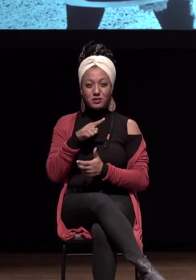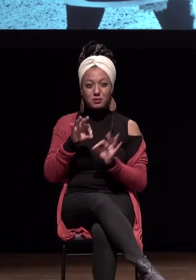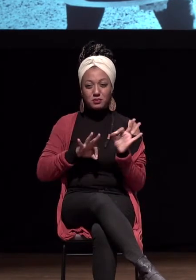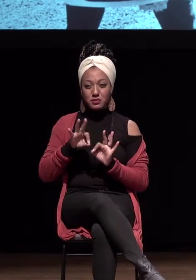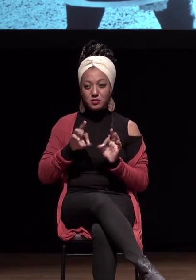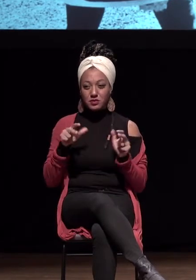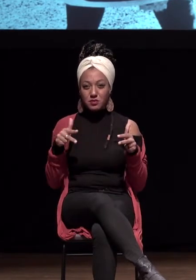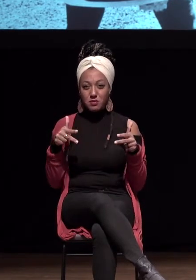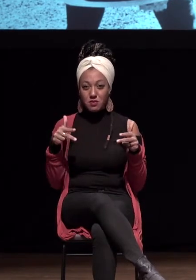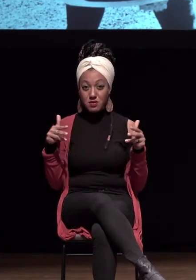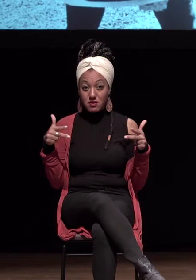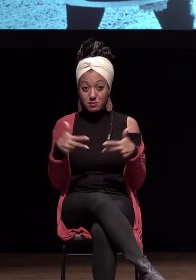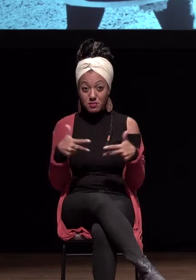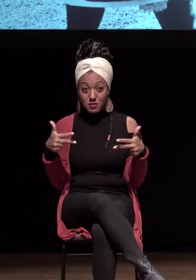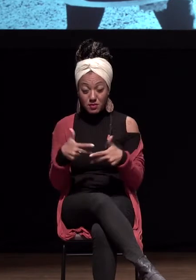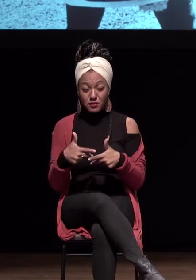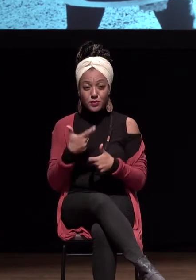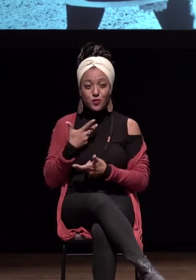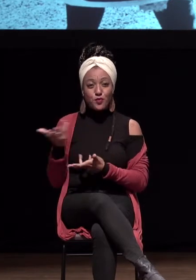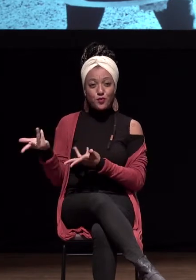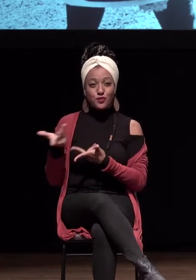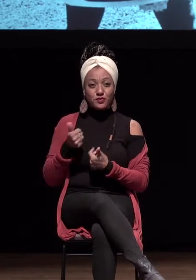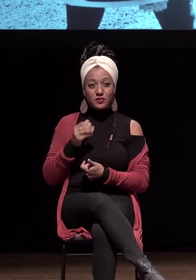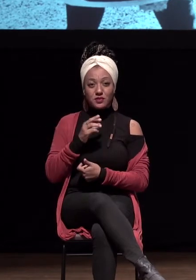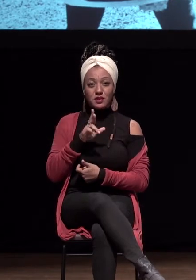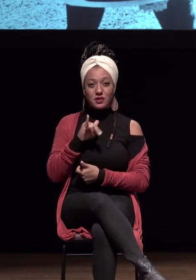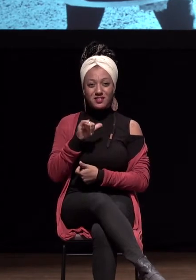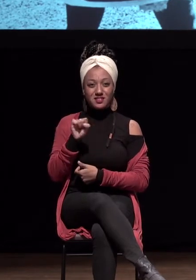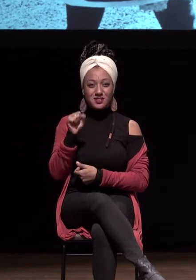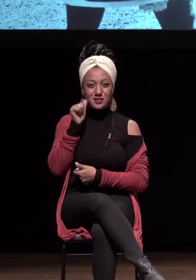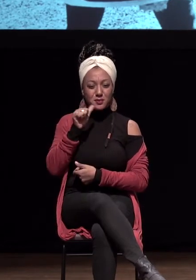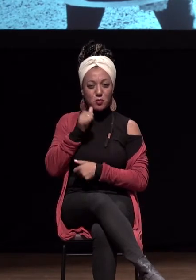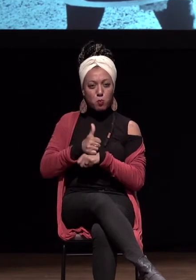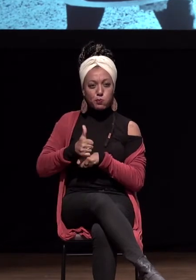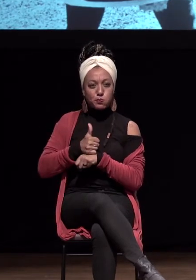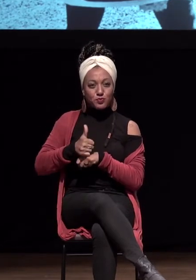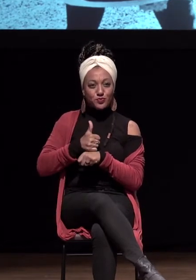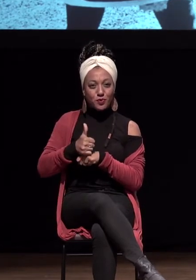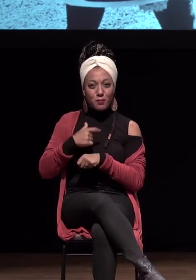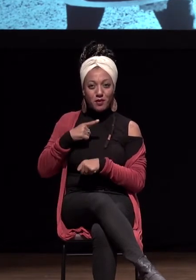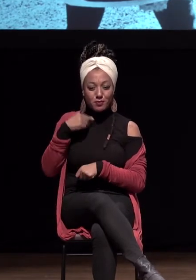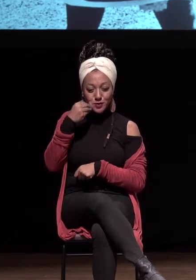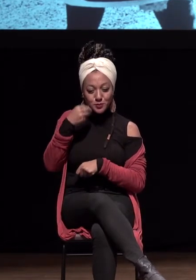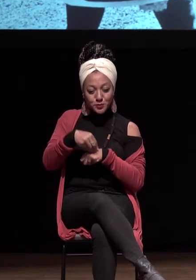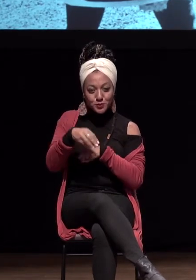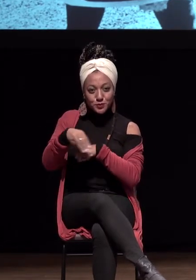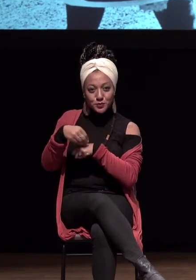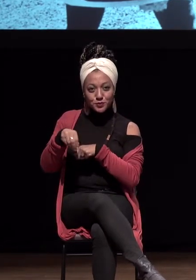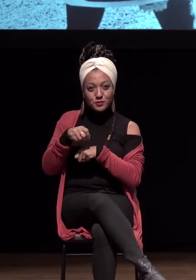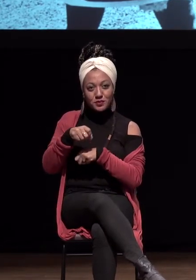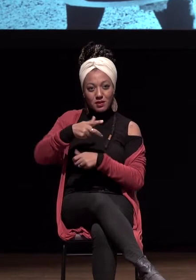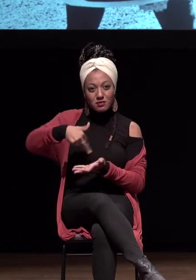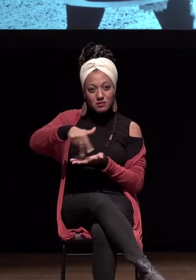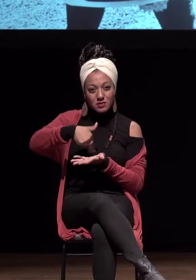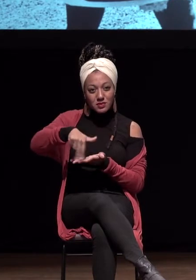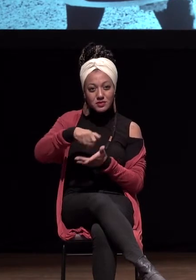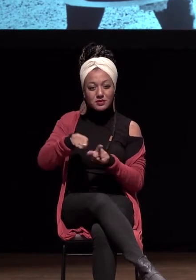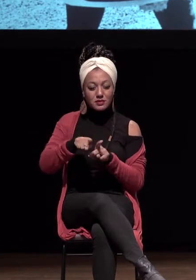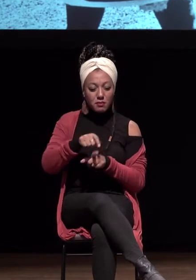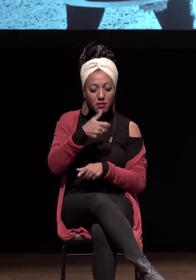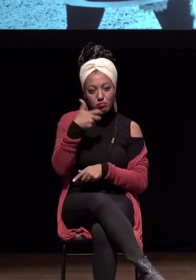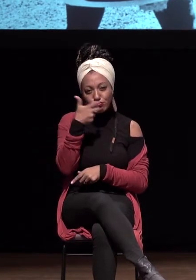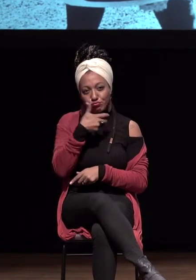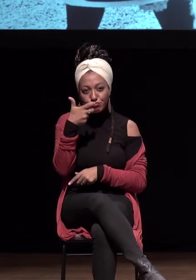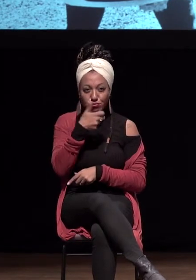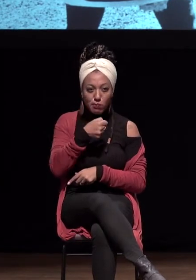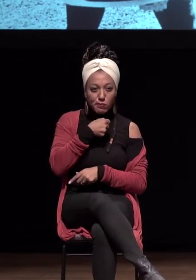fazer uma vivência de dança. Foi o versão popular, foi também cantar para